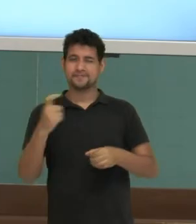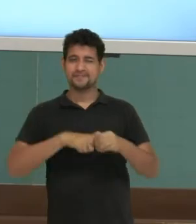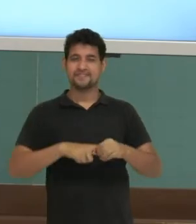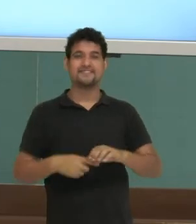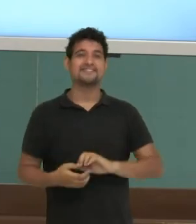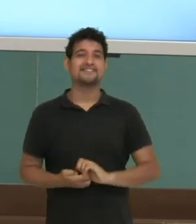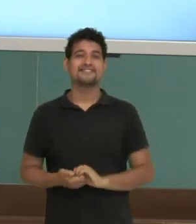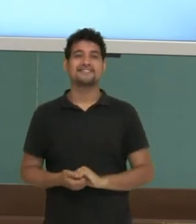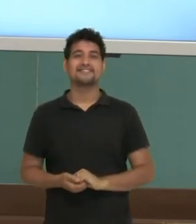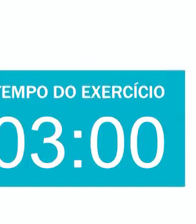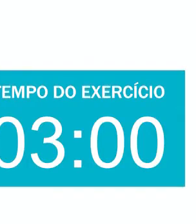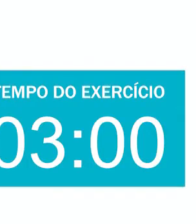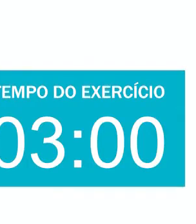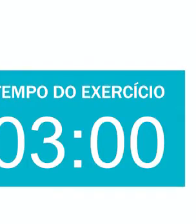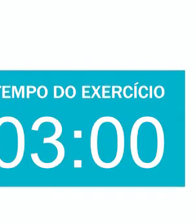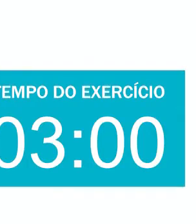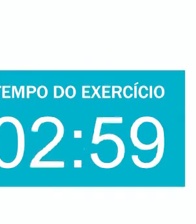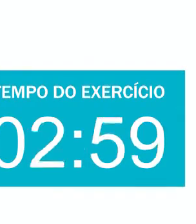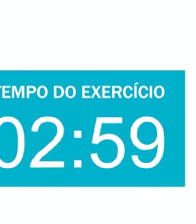já retorno.